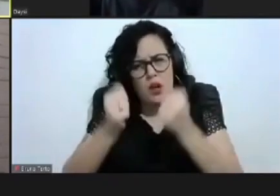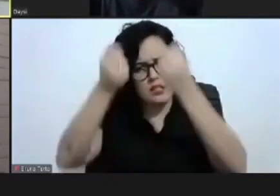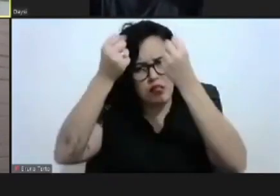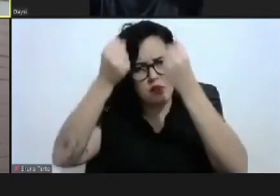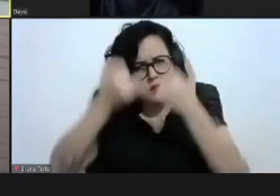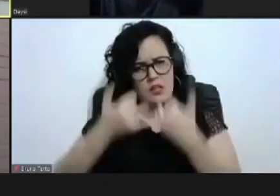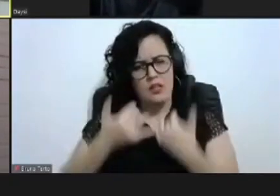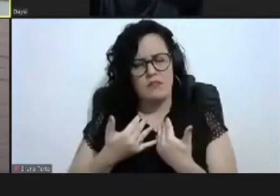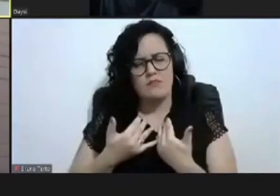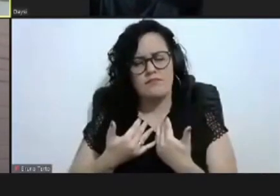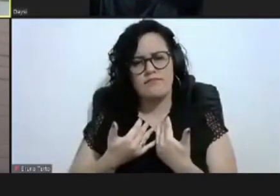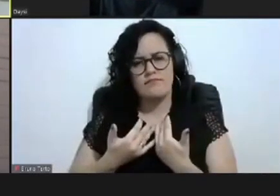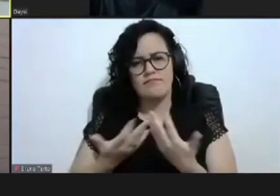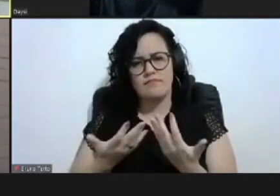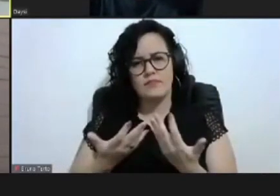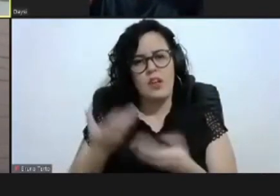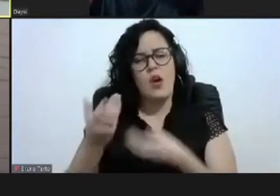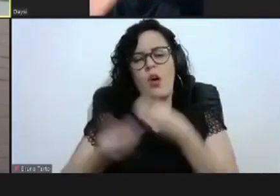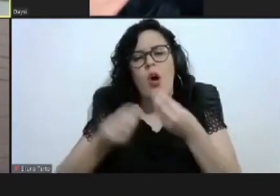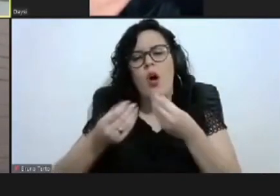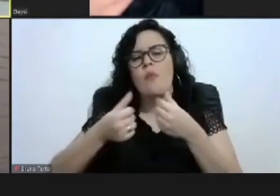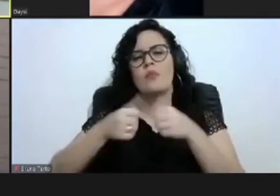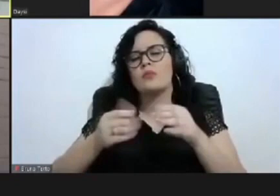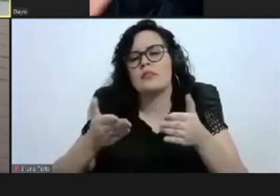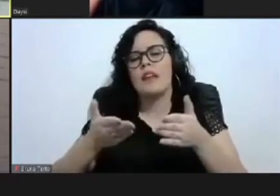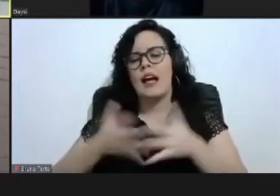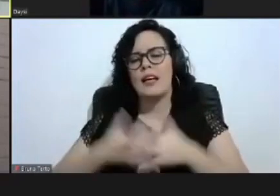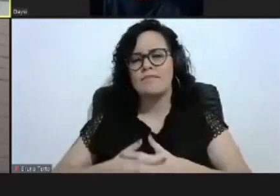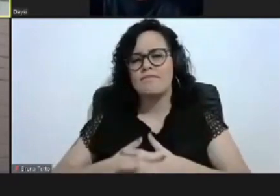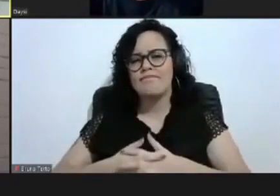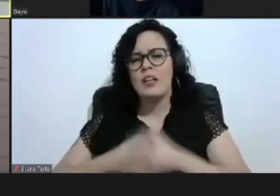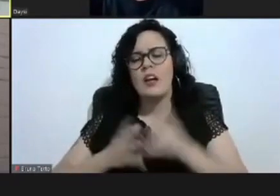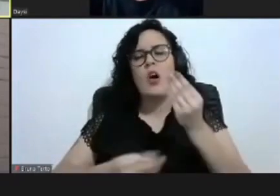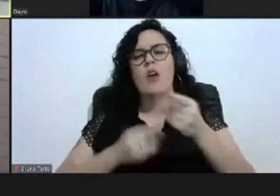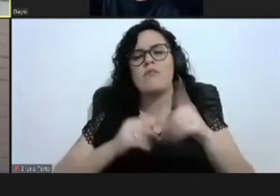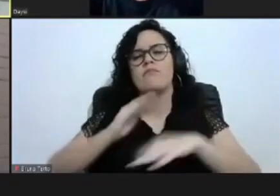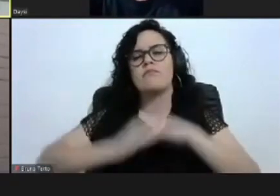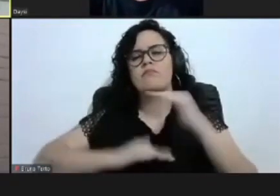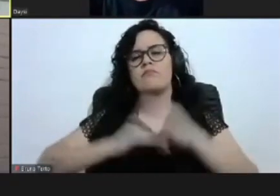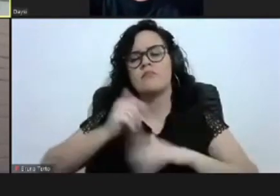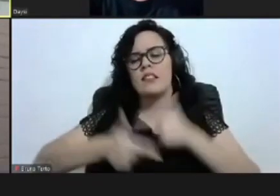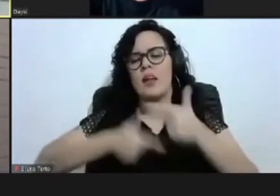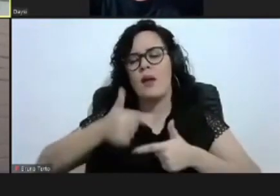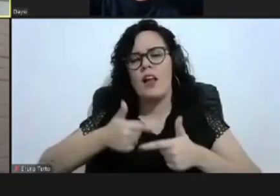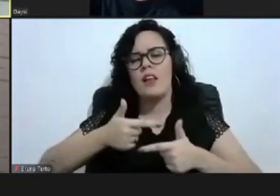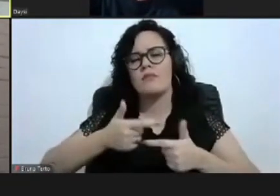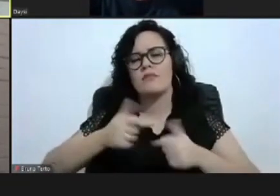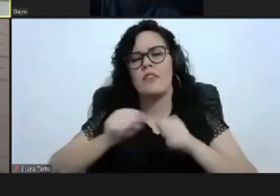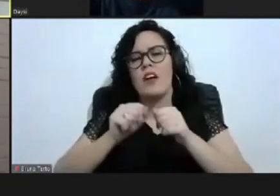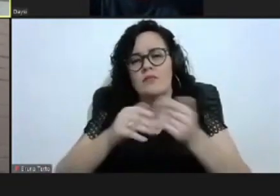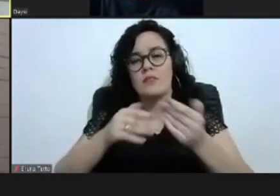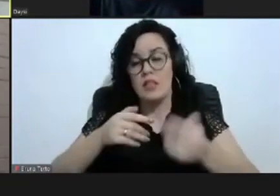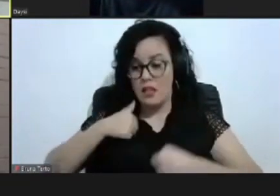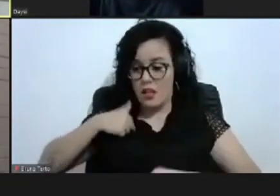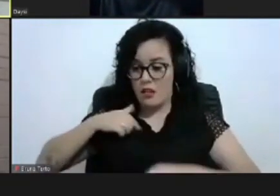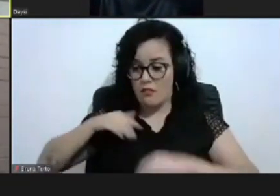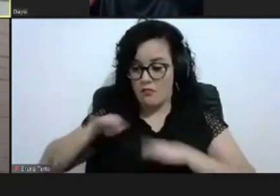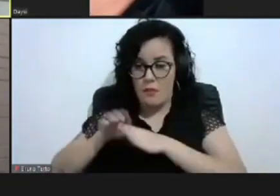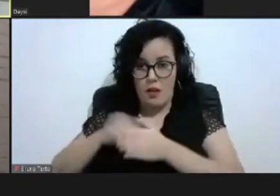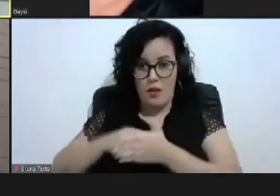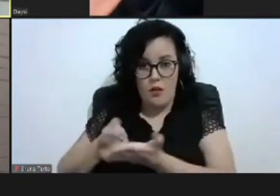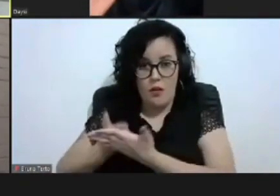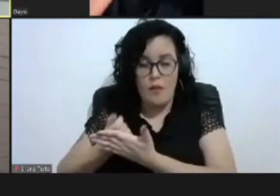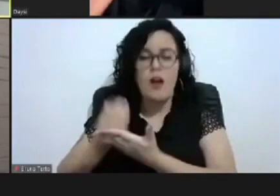está esse papel, como é que você reage e como é que a gente, enquanto consumidor,